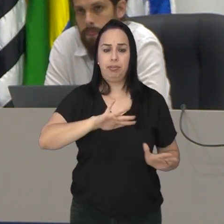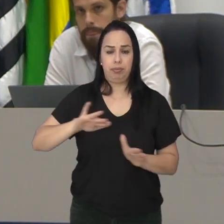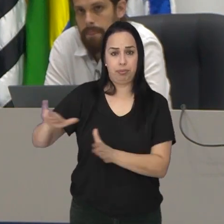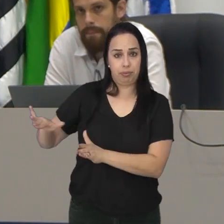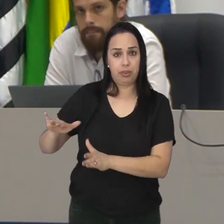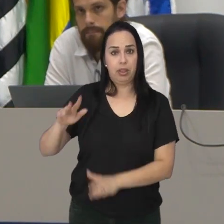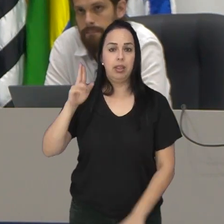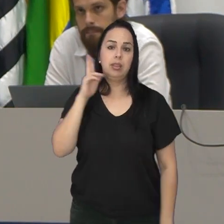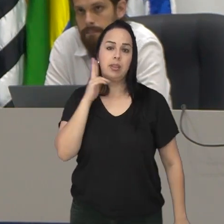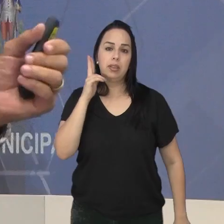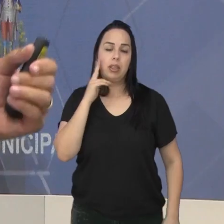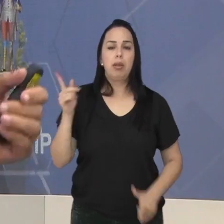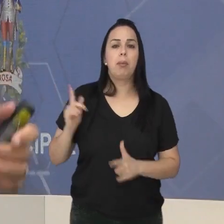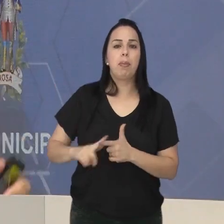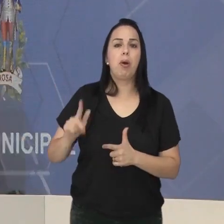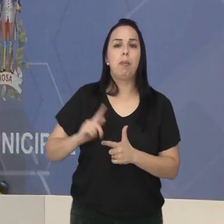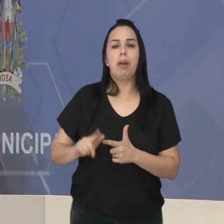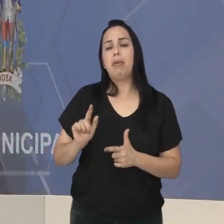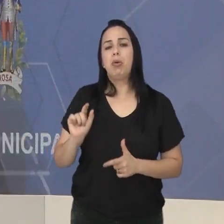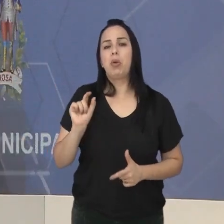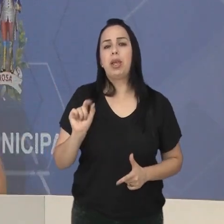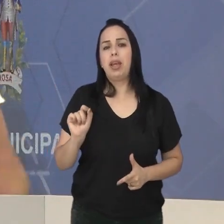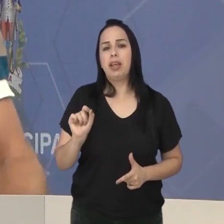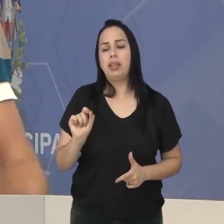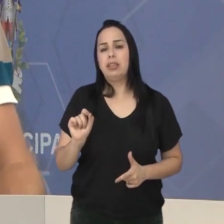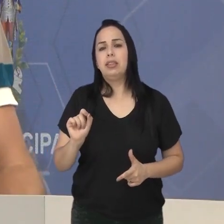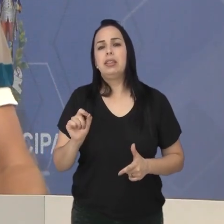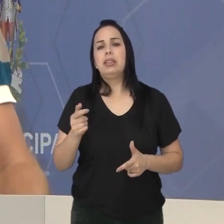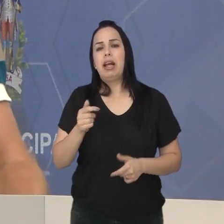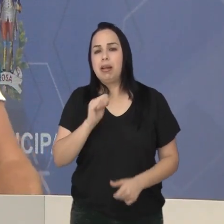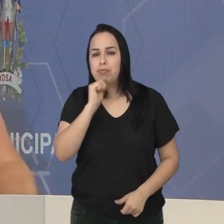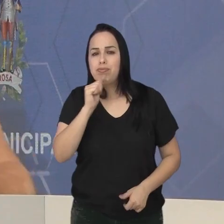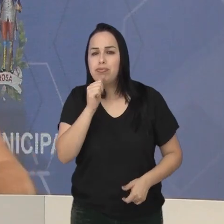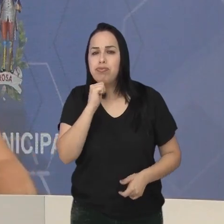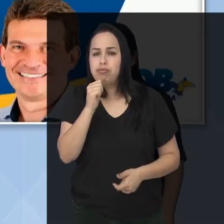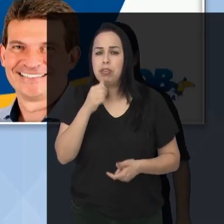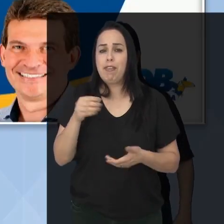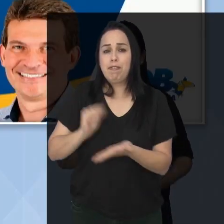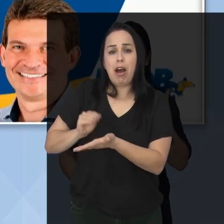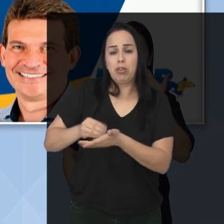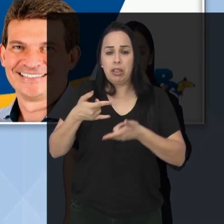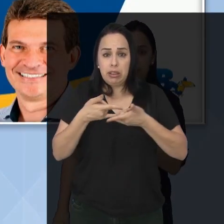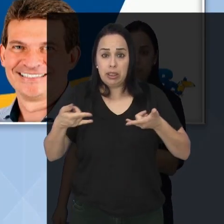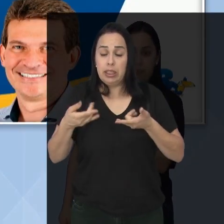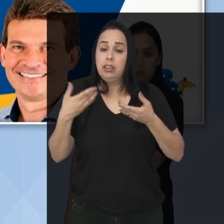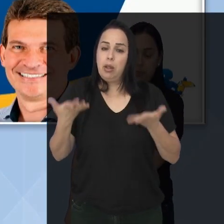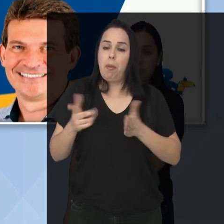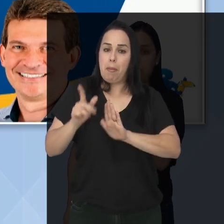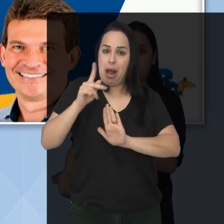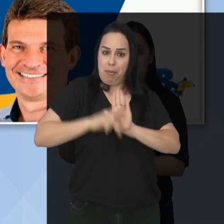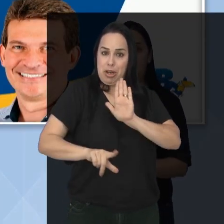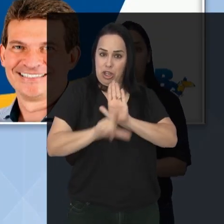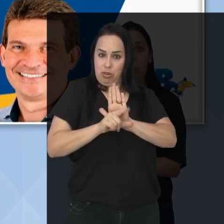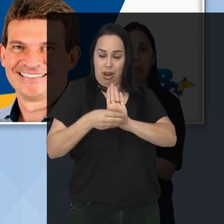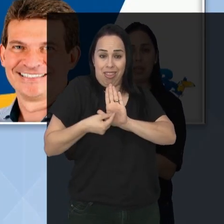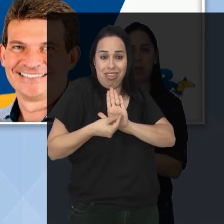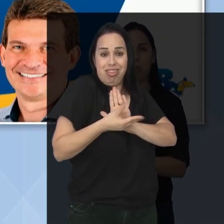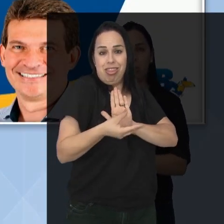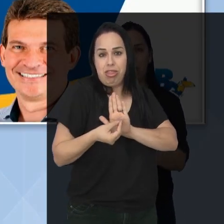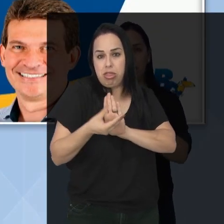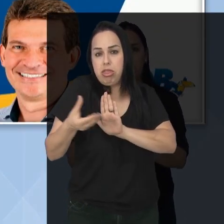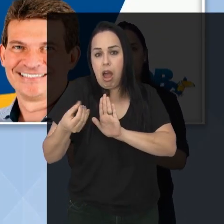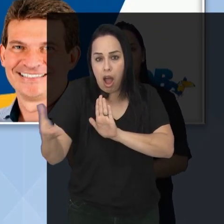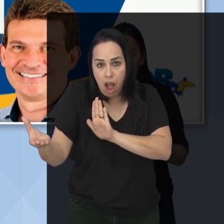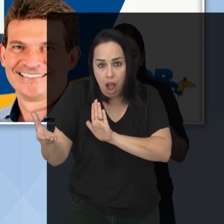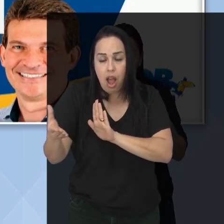Santiago comentou sobre o problema da pobreza menstrual e uma lei apresentada por ele que garante absorventes gratuitos nos CRAS e CREAS